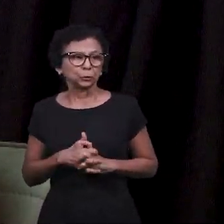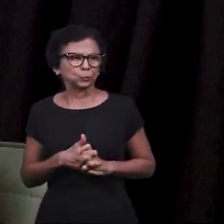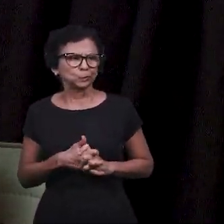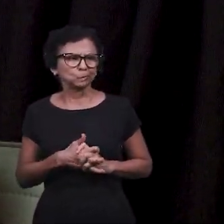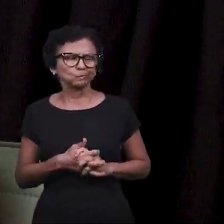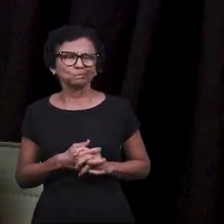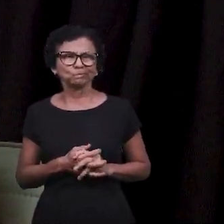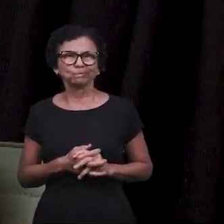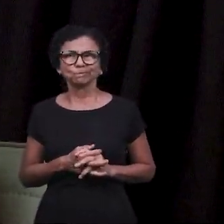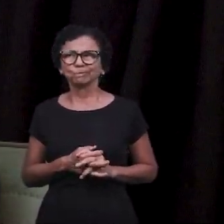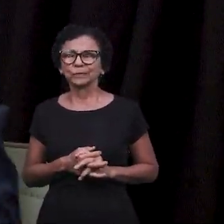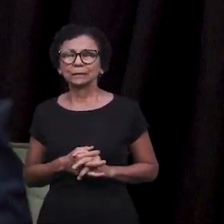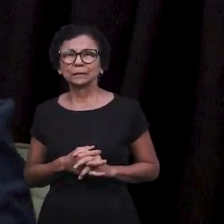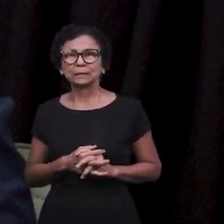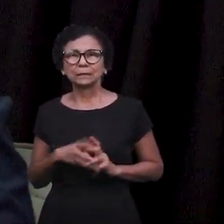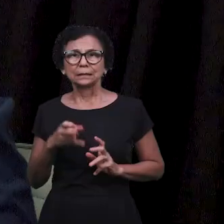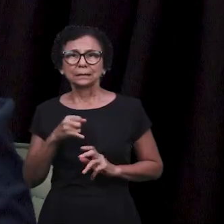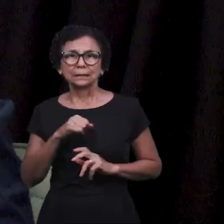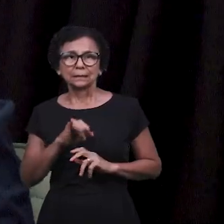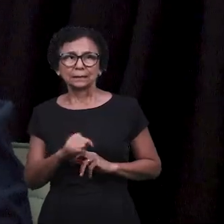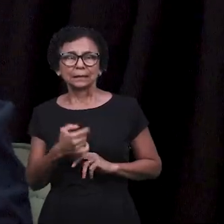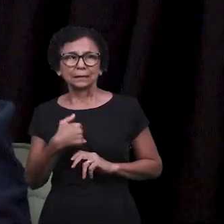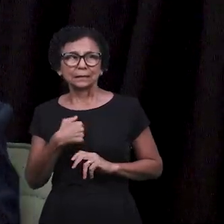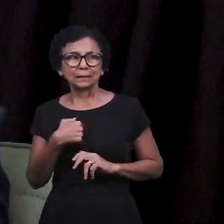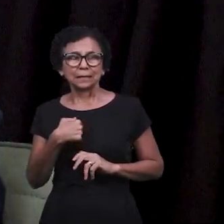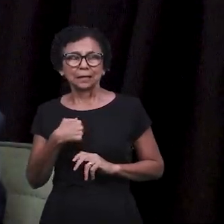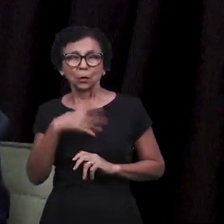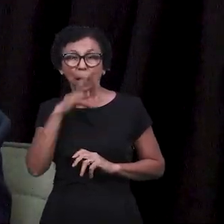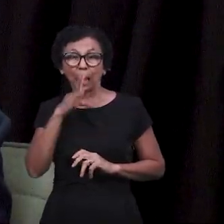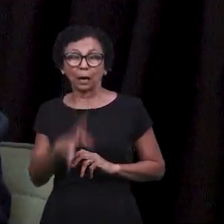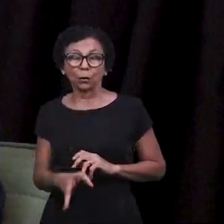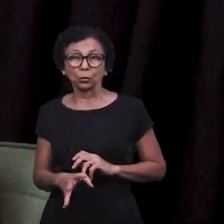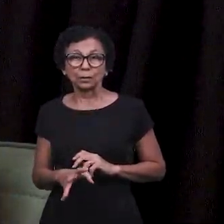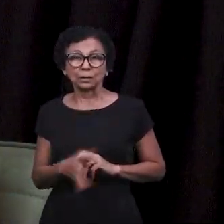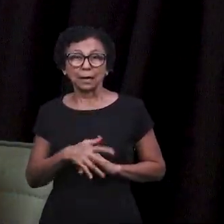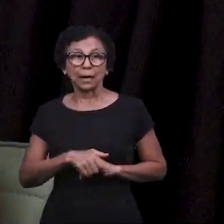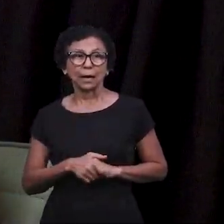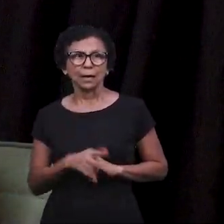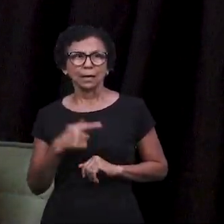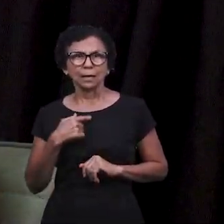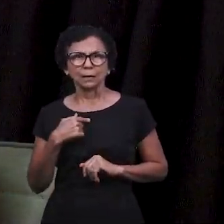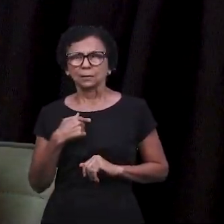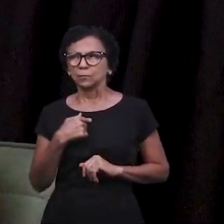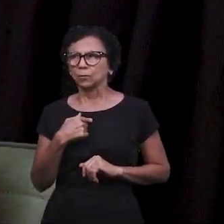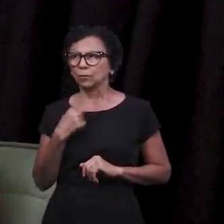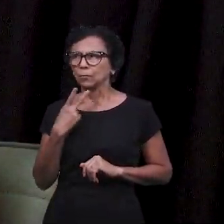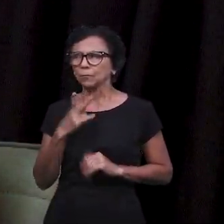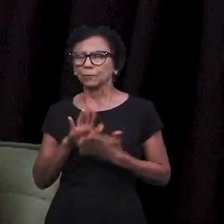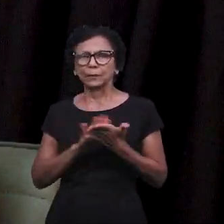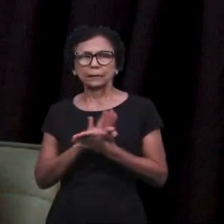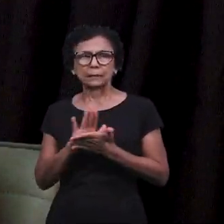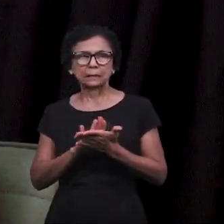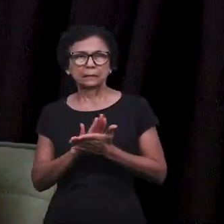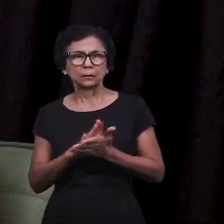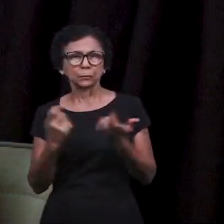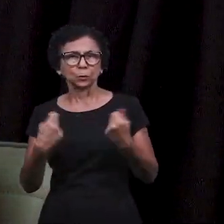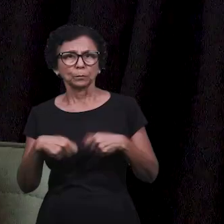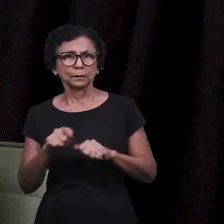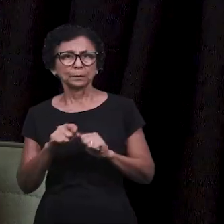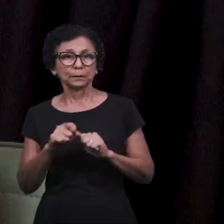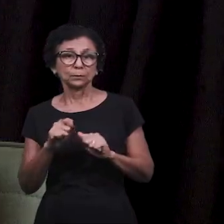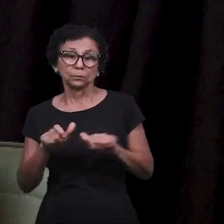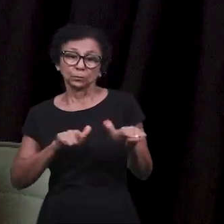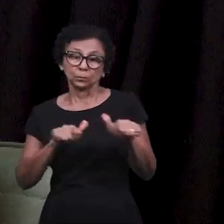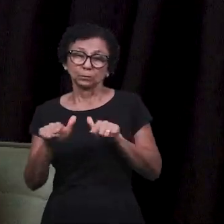o anonimato vai ser preservado, né? Ou mesmo o meu emprego, porque eu dependo dele. Então, esse é um ponto muito